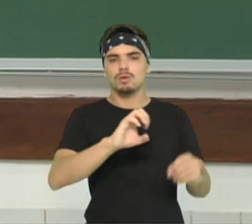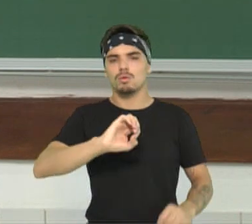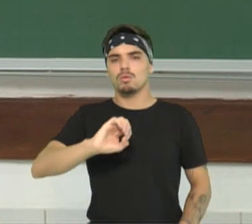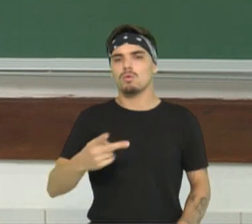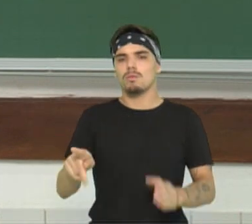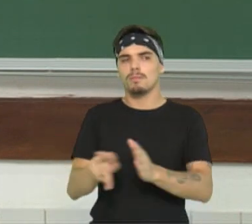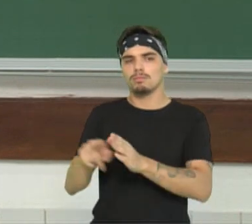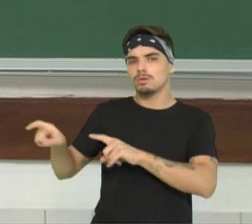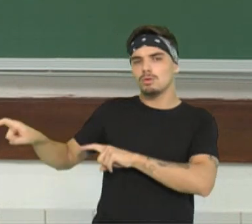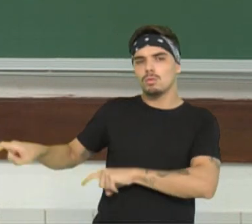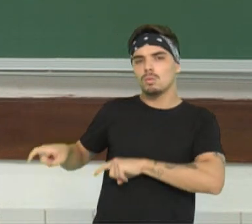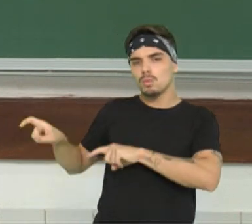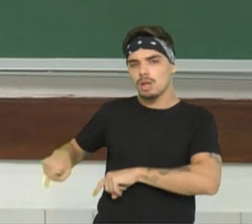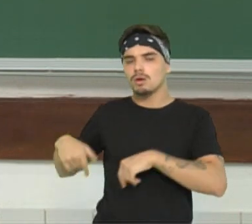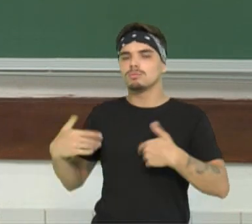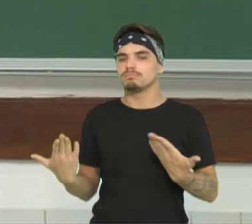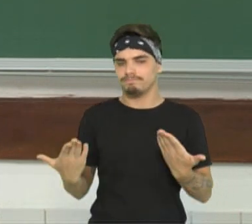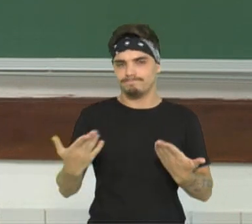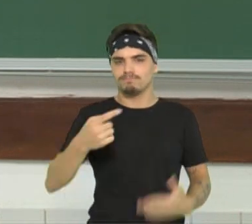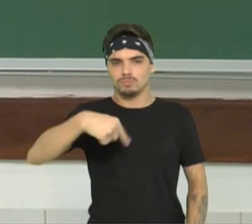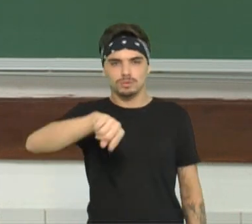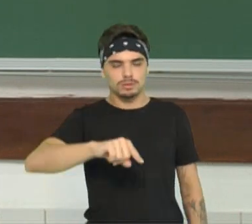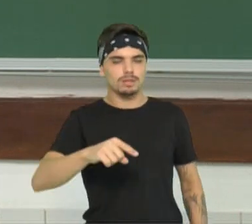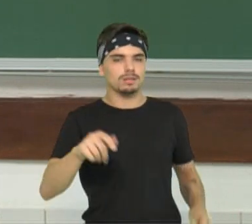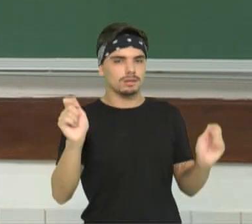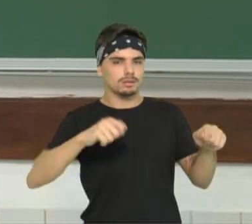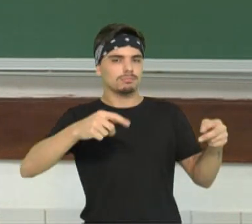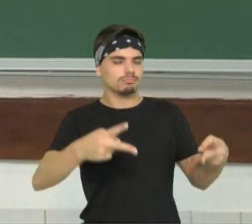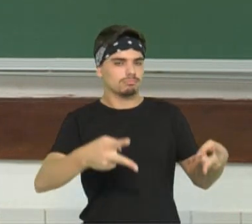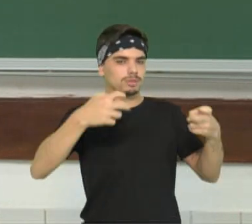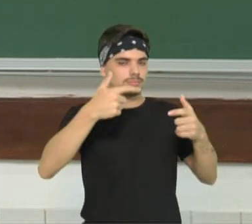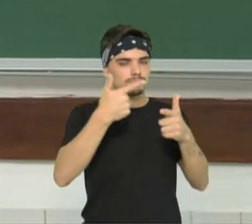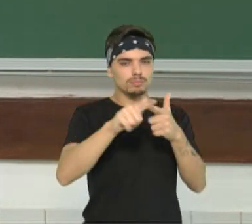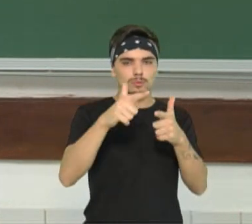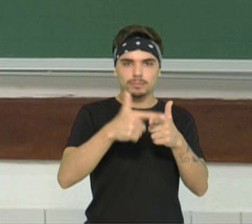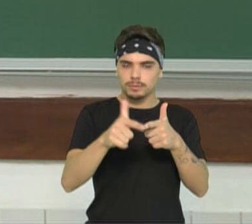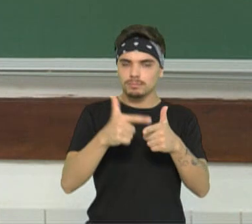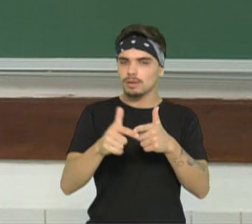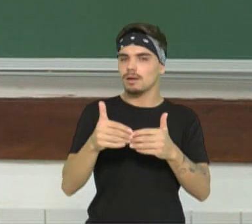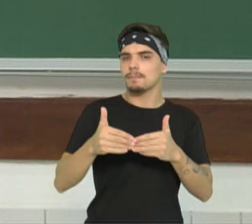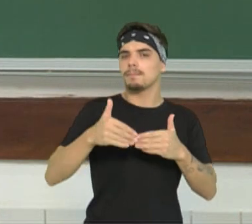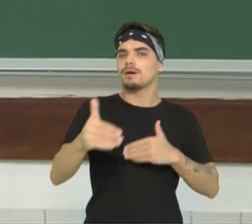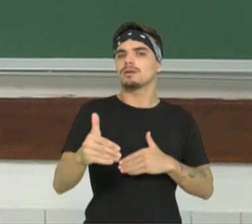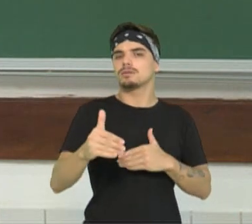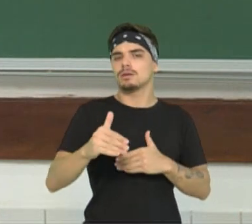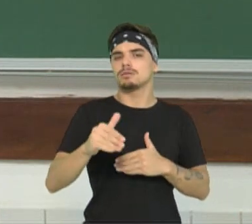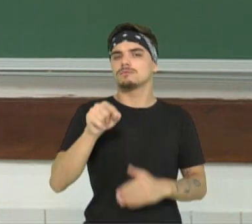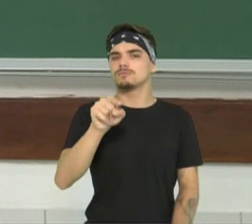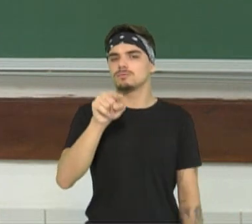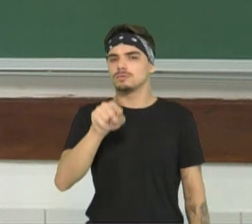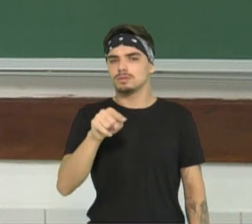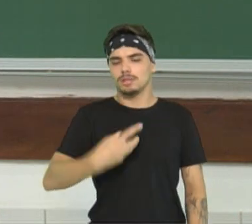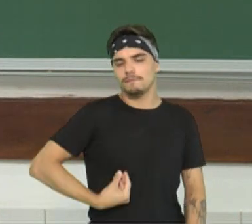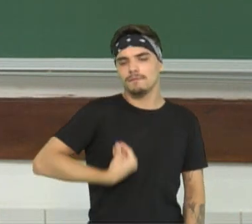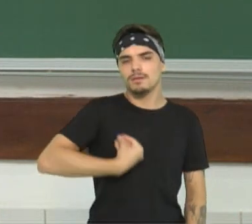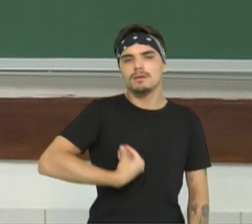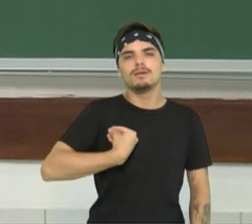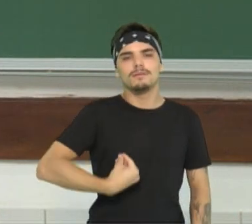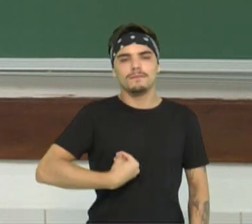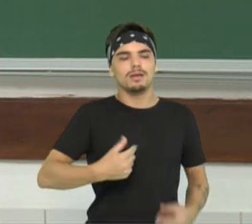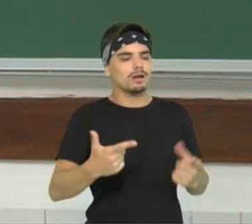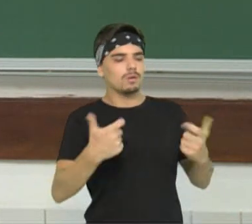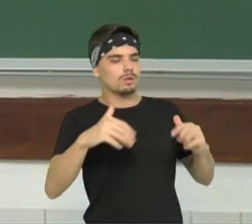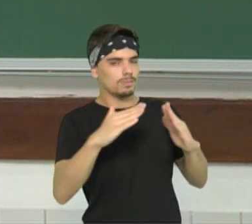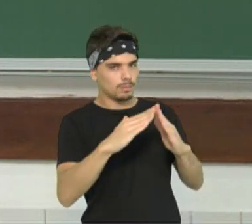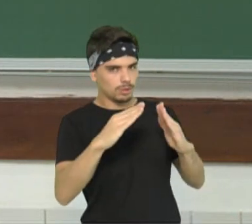área rural? Você vai conseguir perceber esses problemas a partir daquilo que você vivencia onde